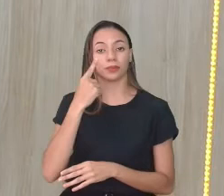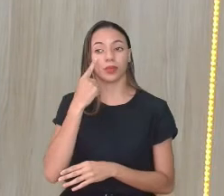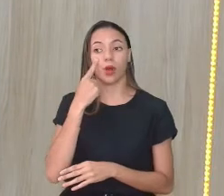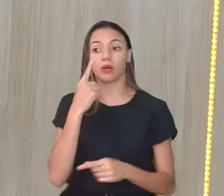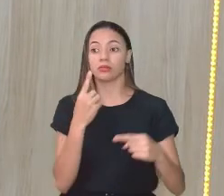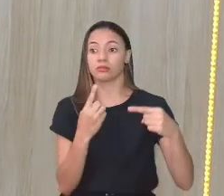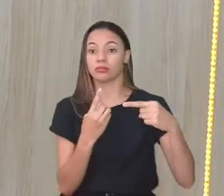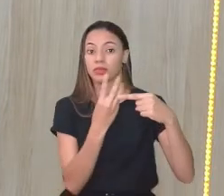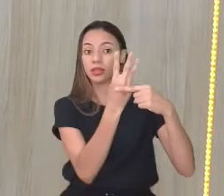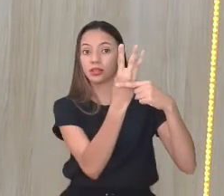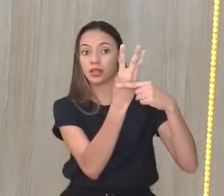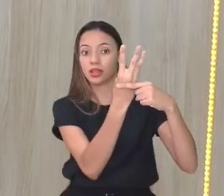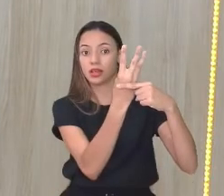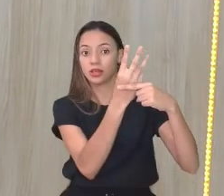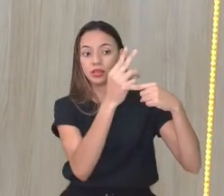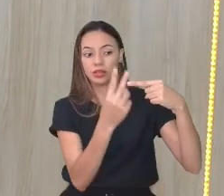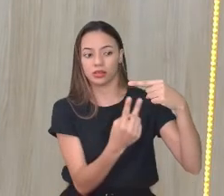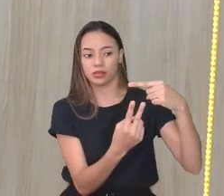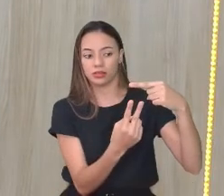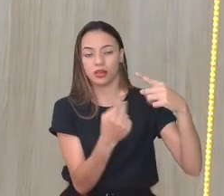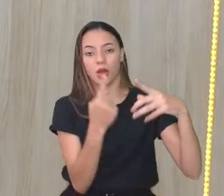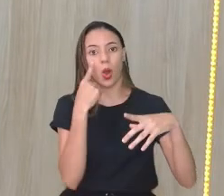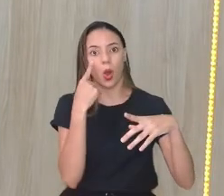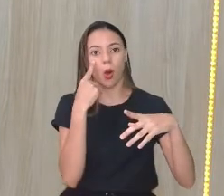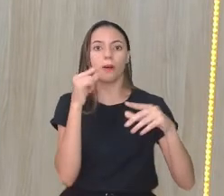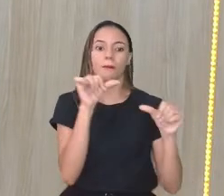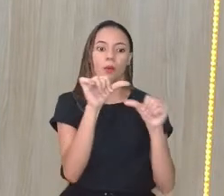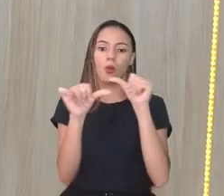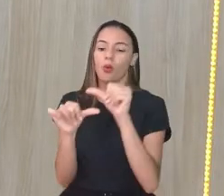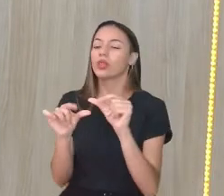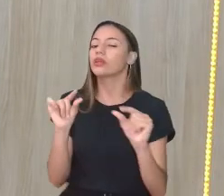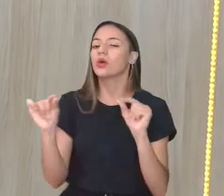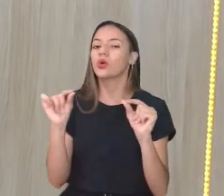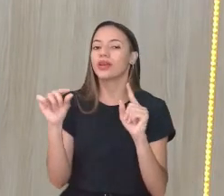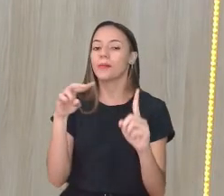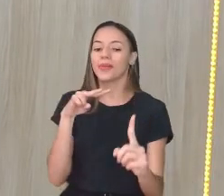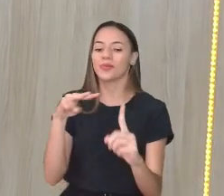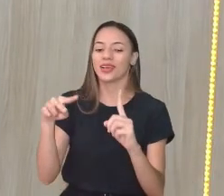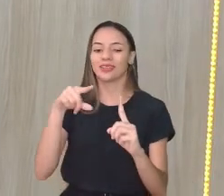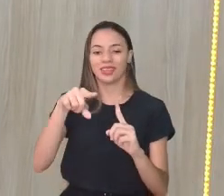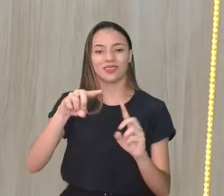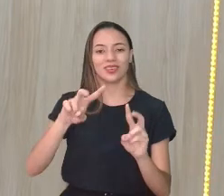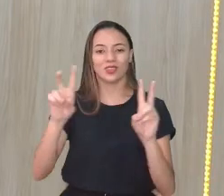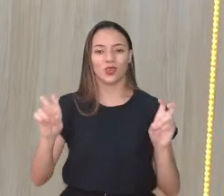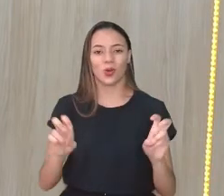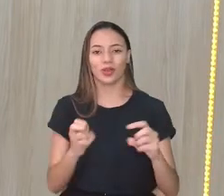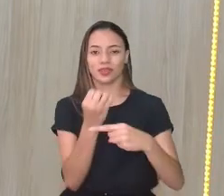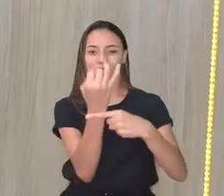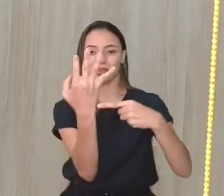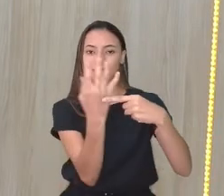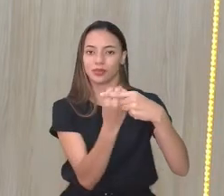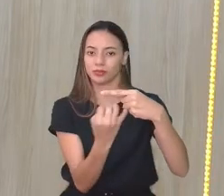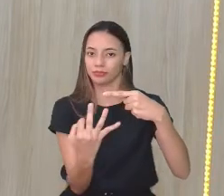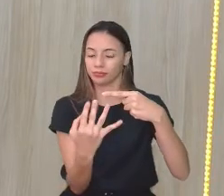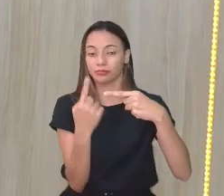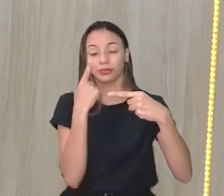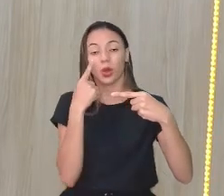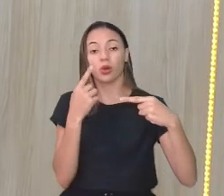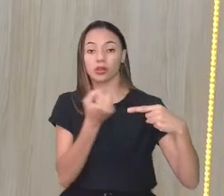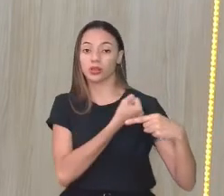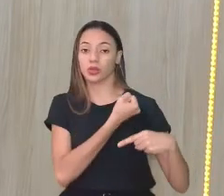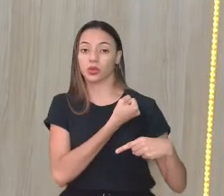2, aí a gente já muda um pouco a visão que a gente tem sobre as frações. Nesse caso, o número de